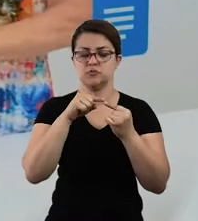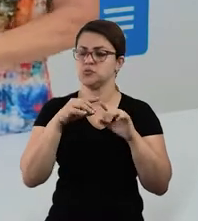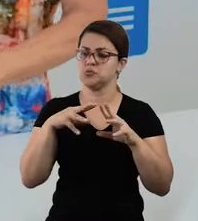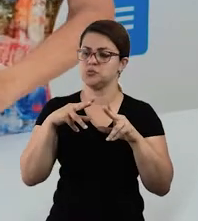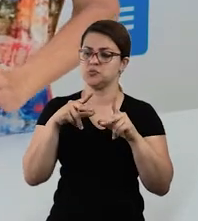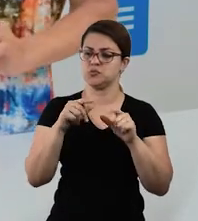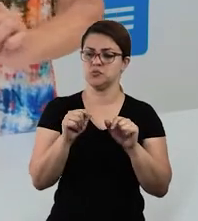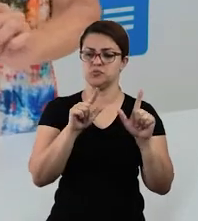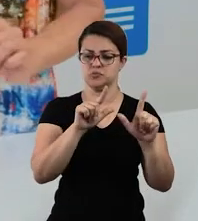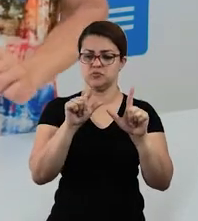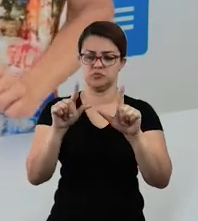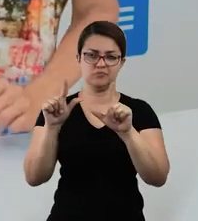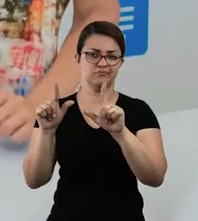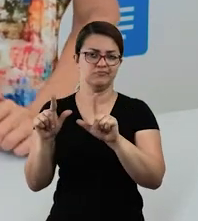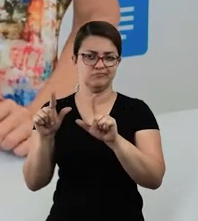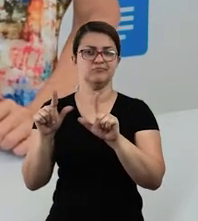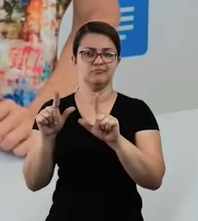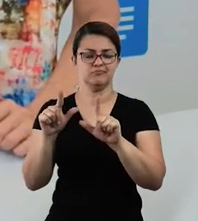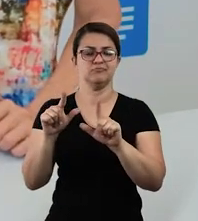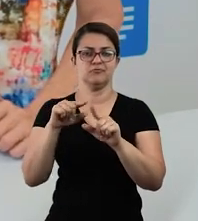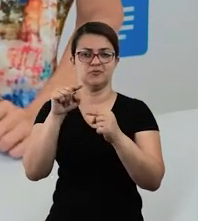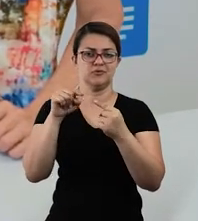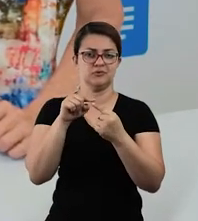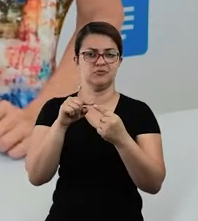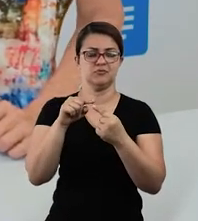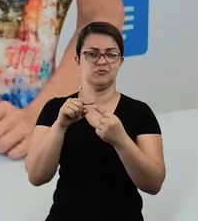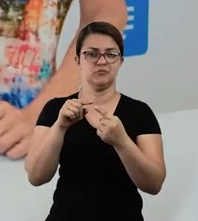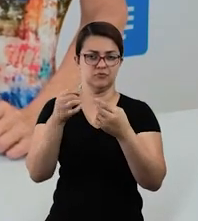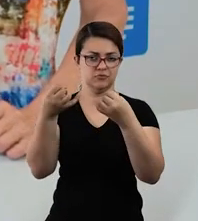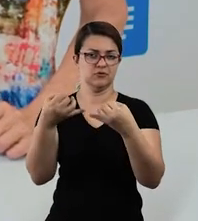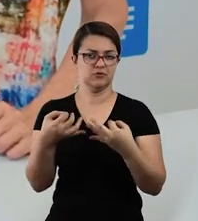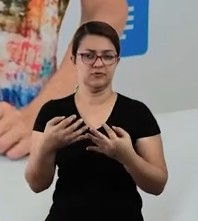a todos esses ODSs que a professora está falando.